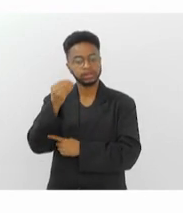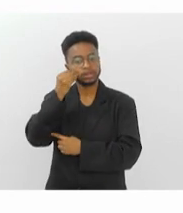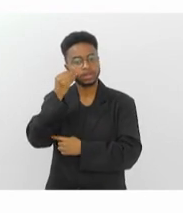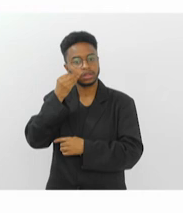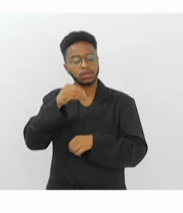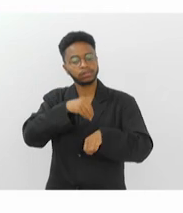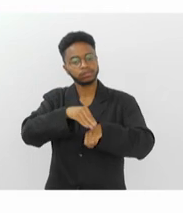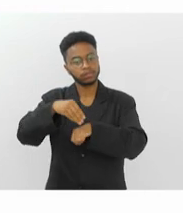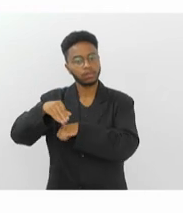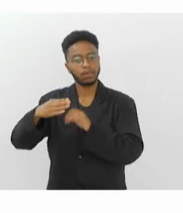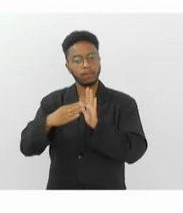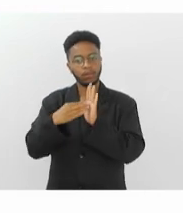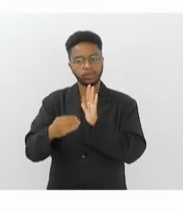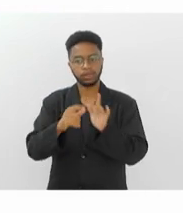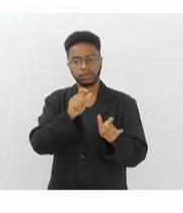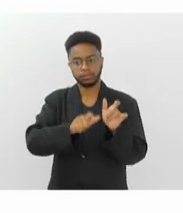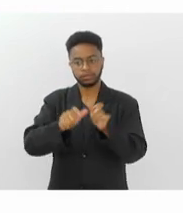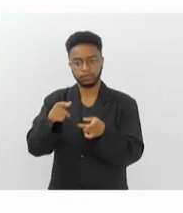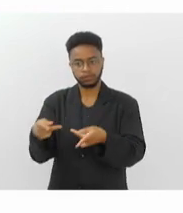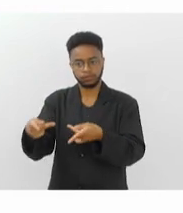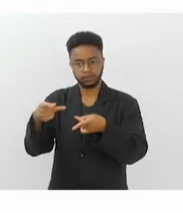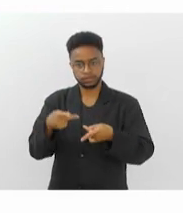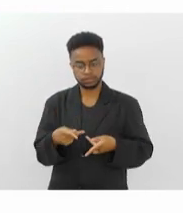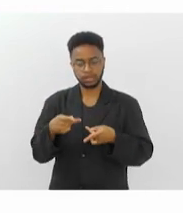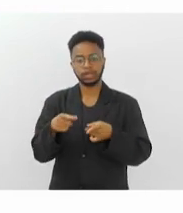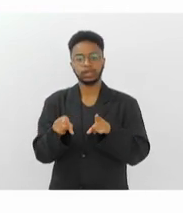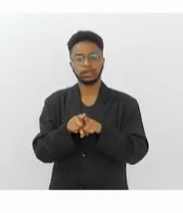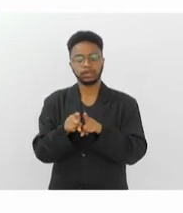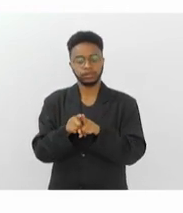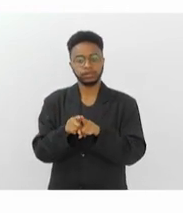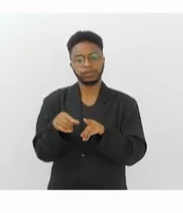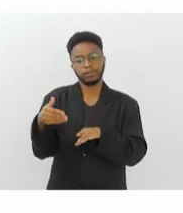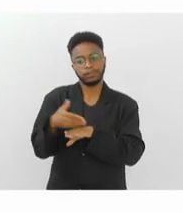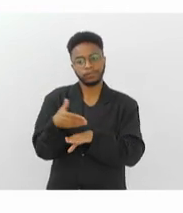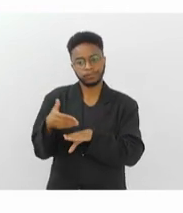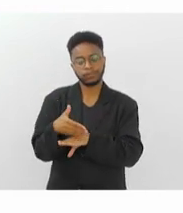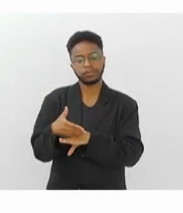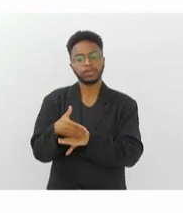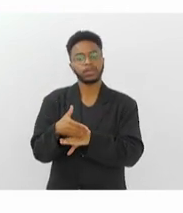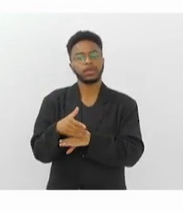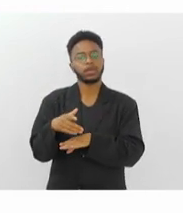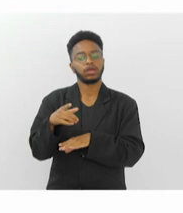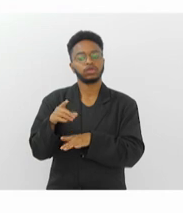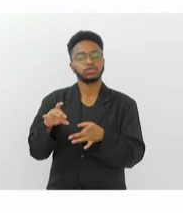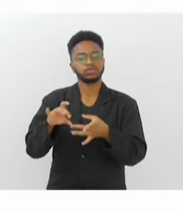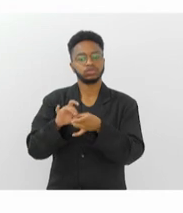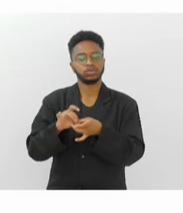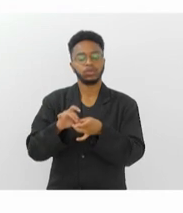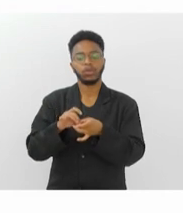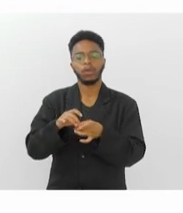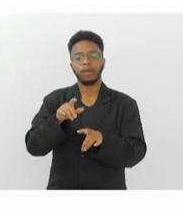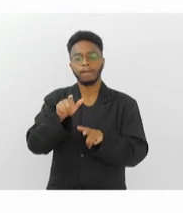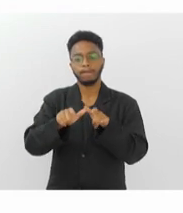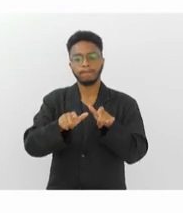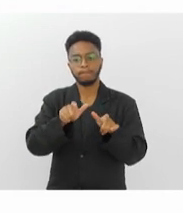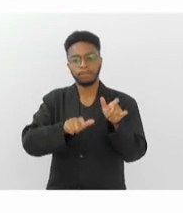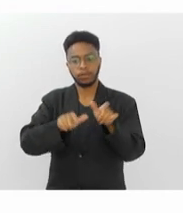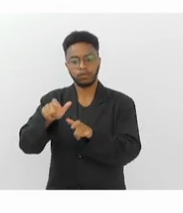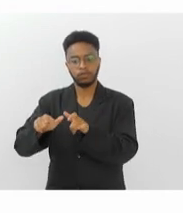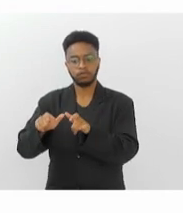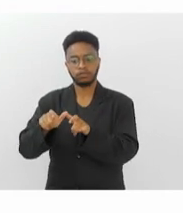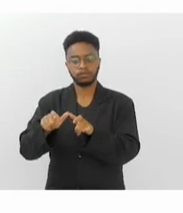participantes, expositores e visitantes com a força deste povo de guerreiros, que resgatemos a nossa